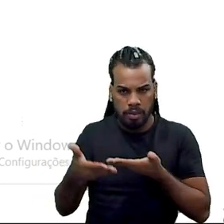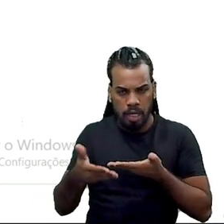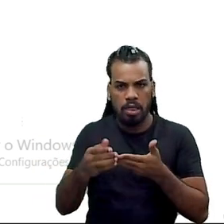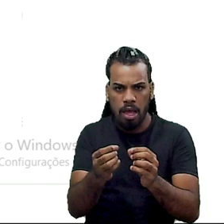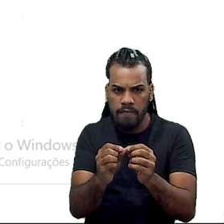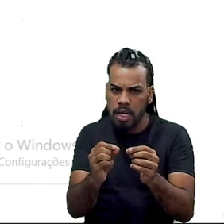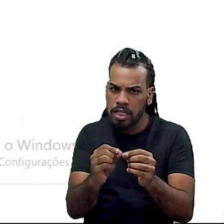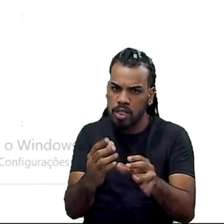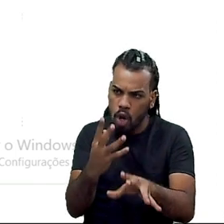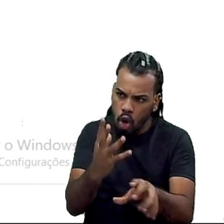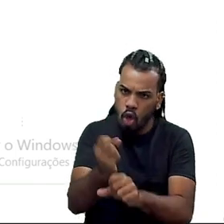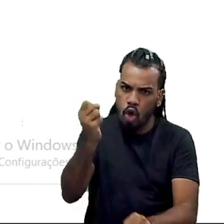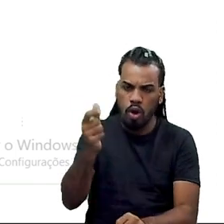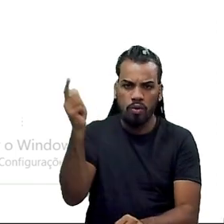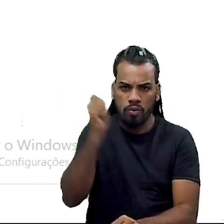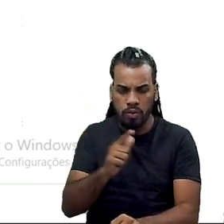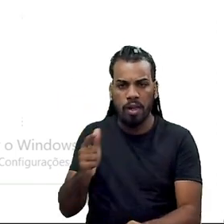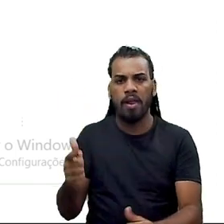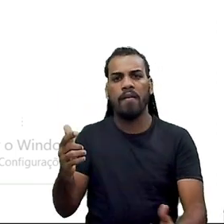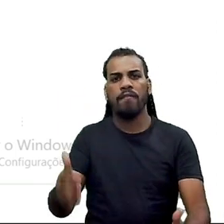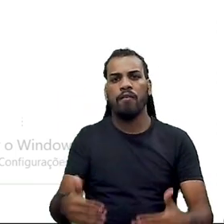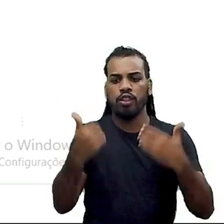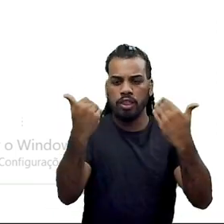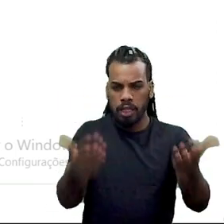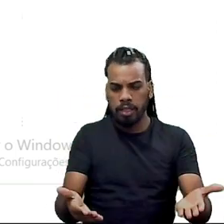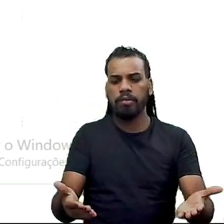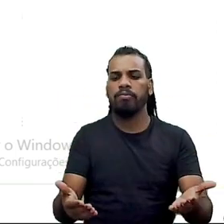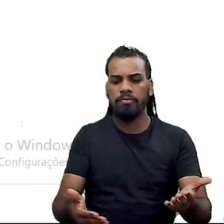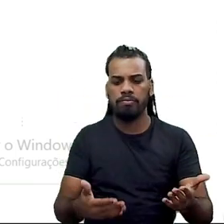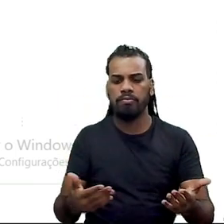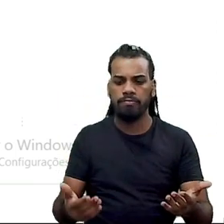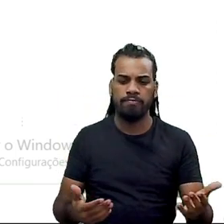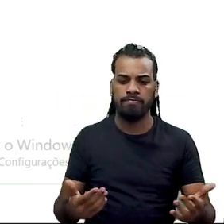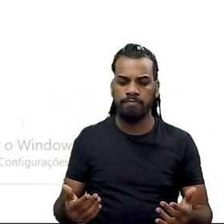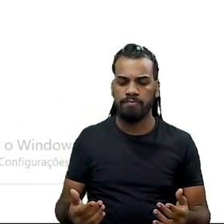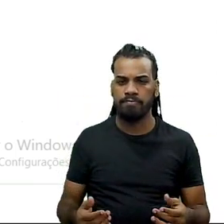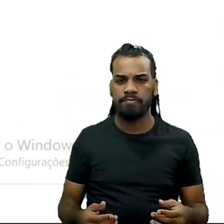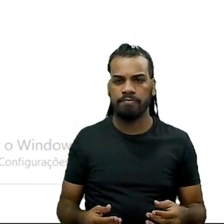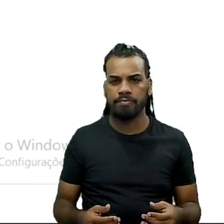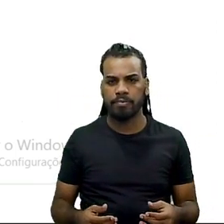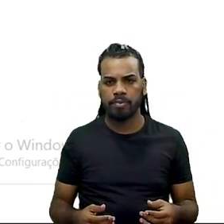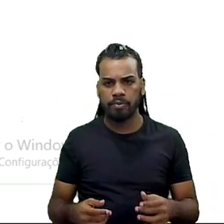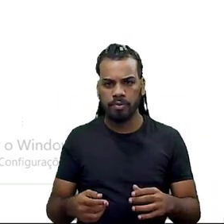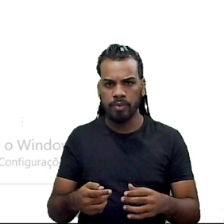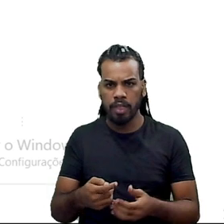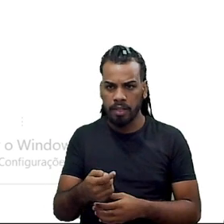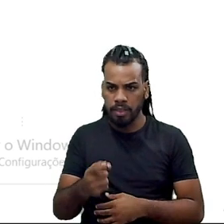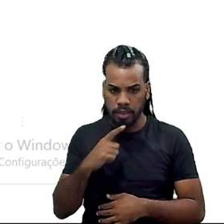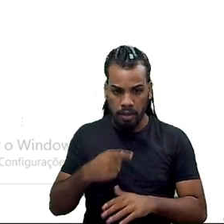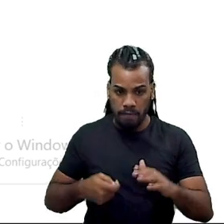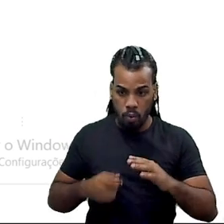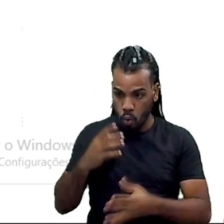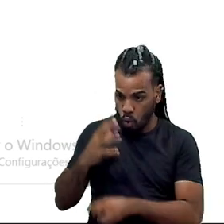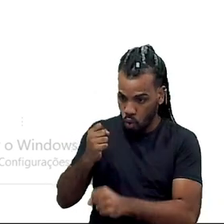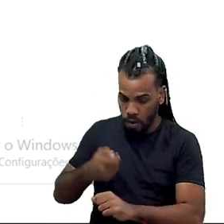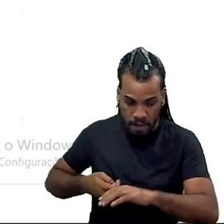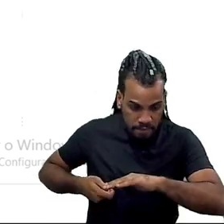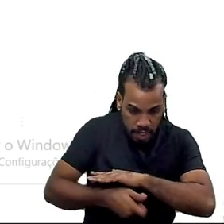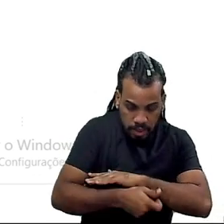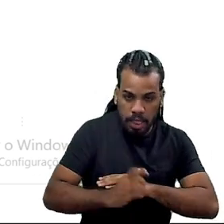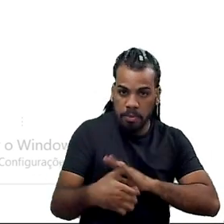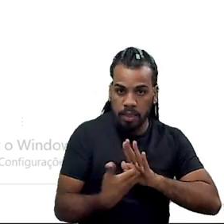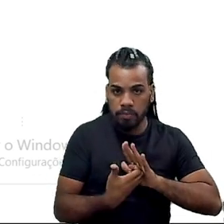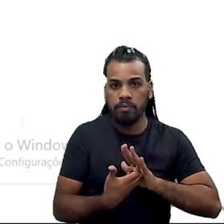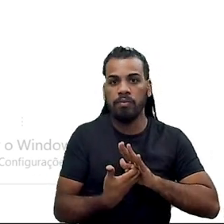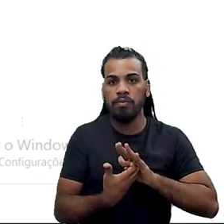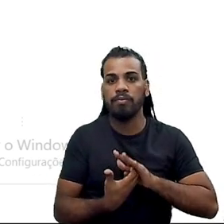gera lucratividade e você passa a investir aquele lucro na empresa,